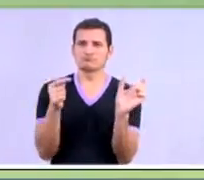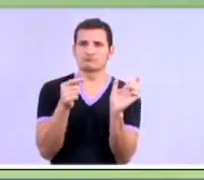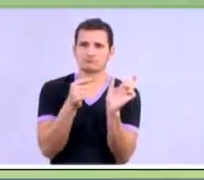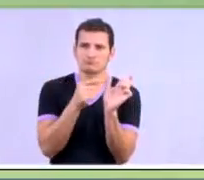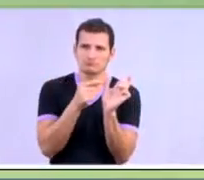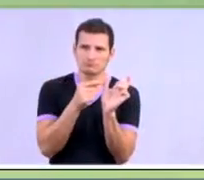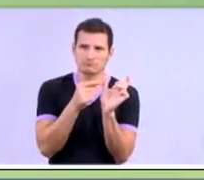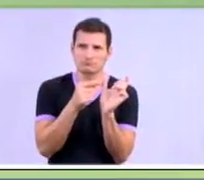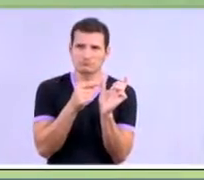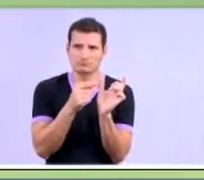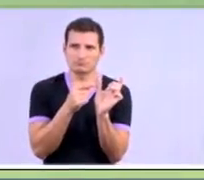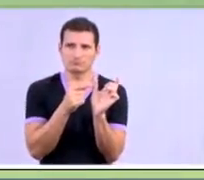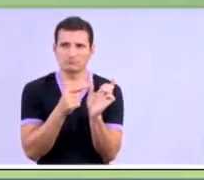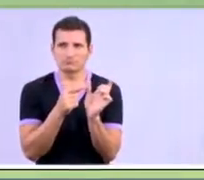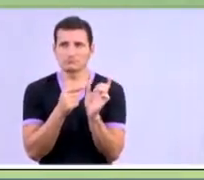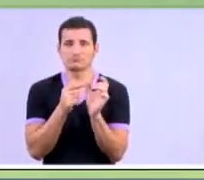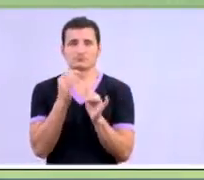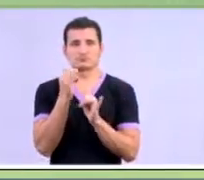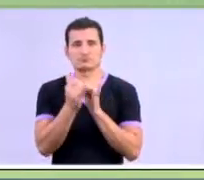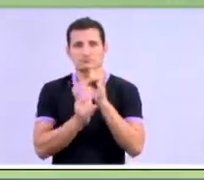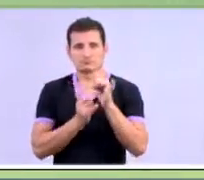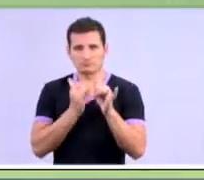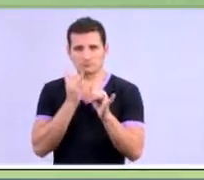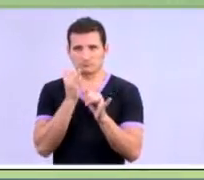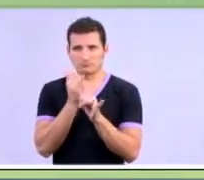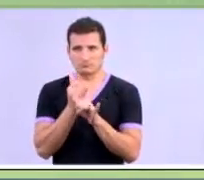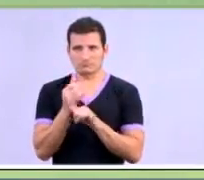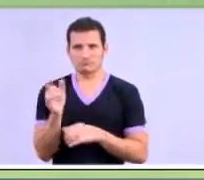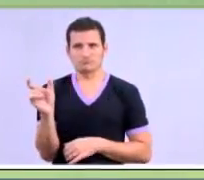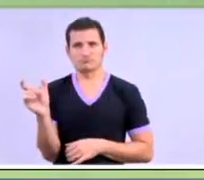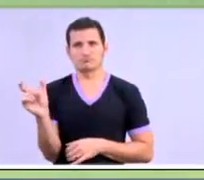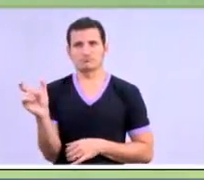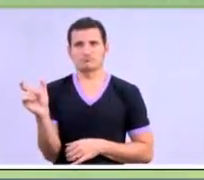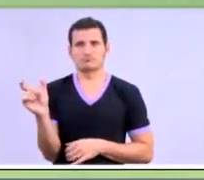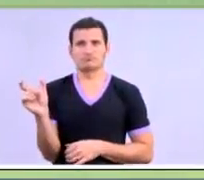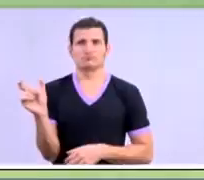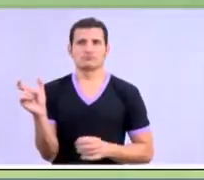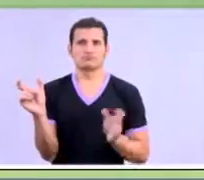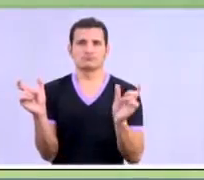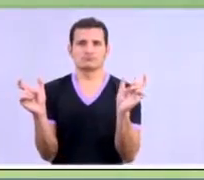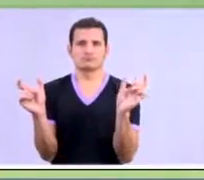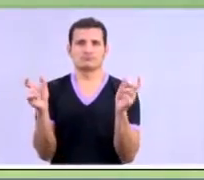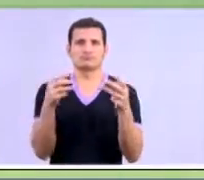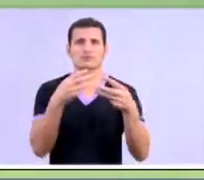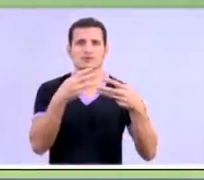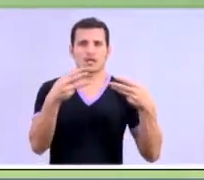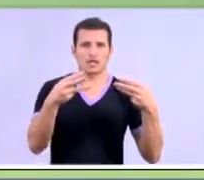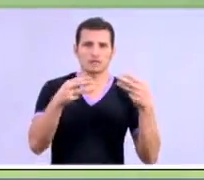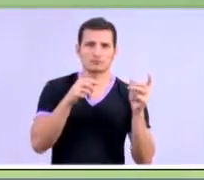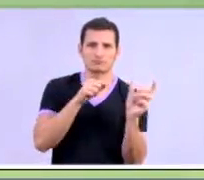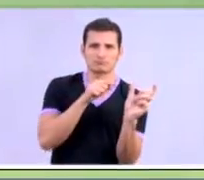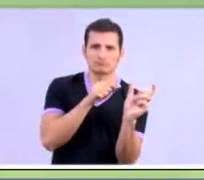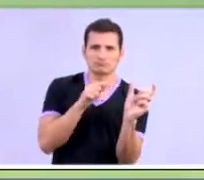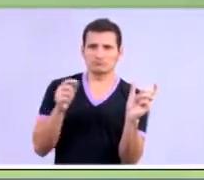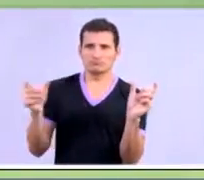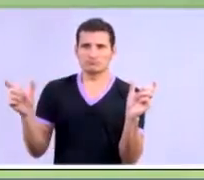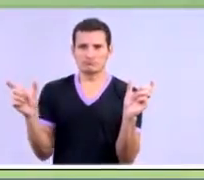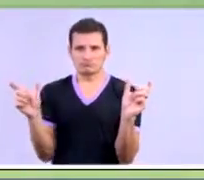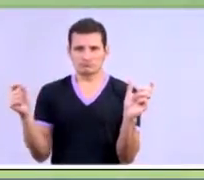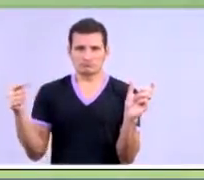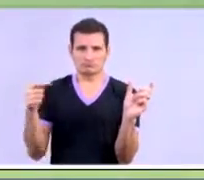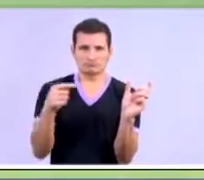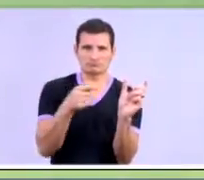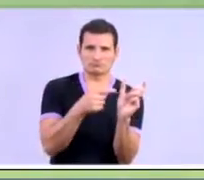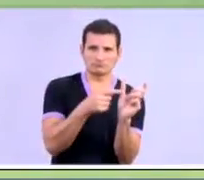A camada internet, ela representa a camada de rede do